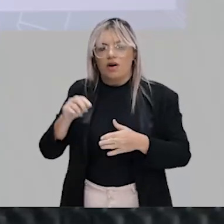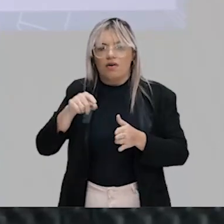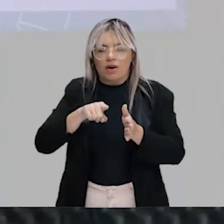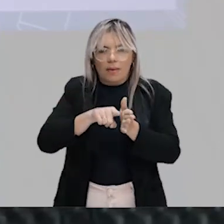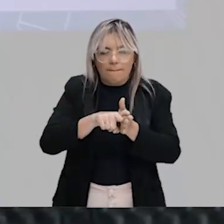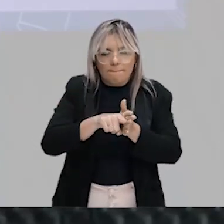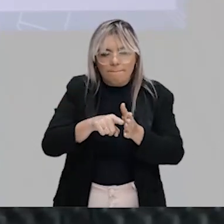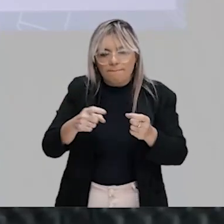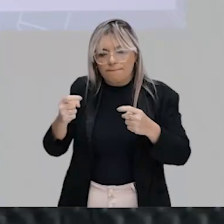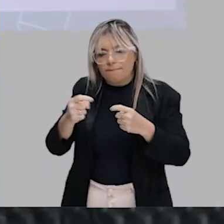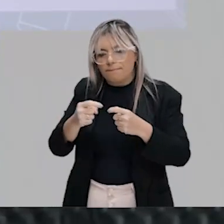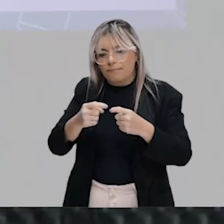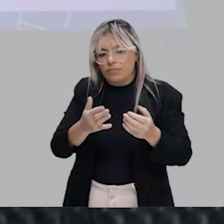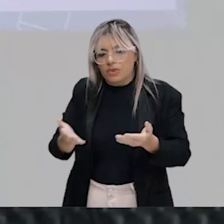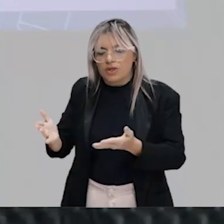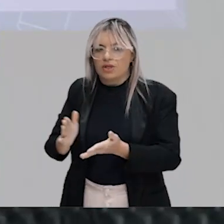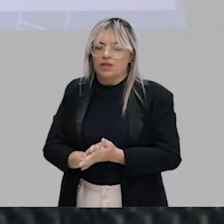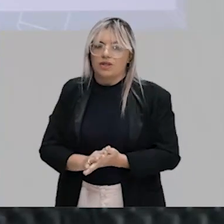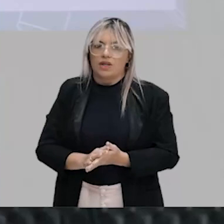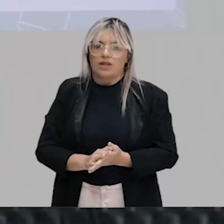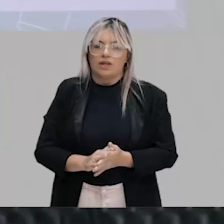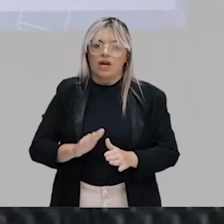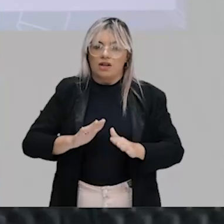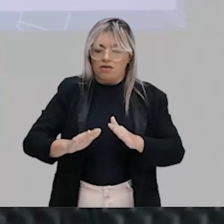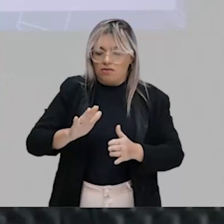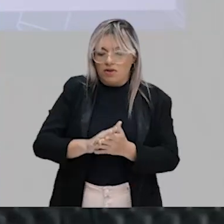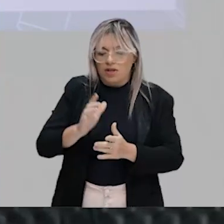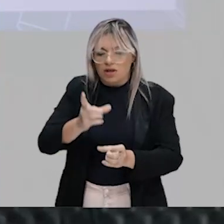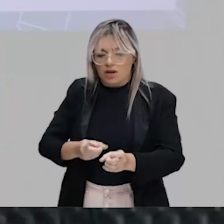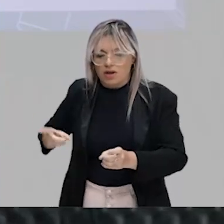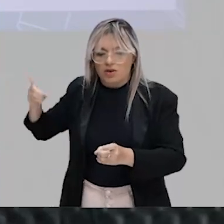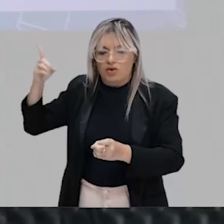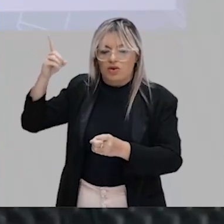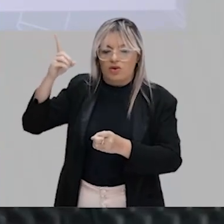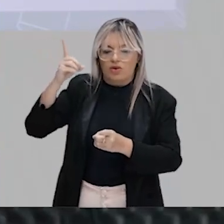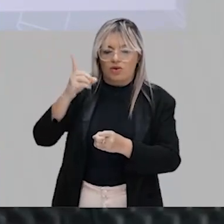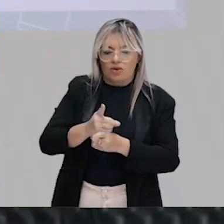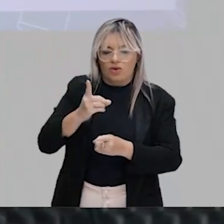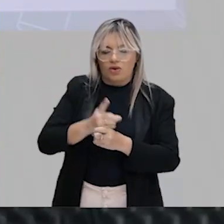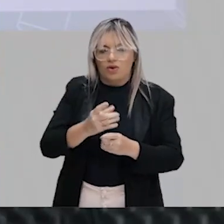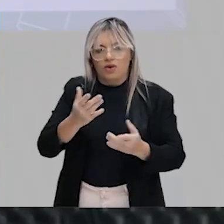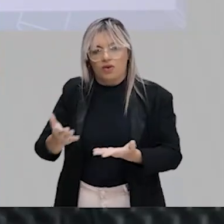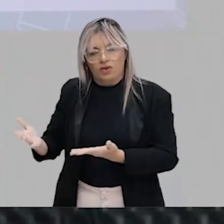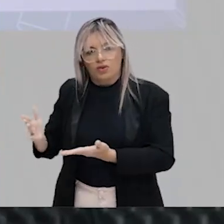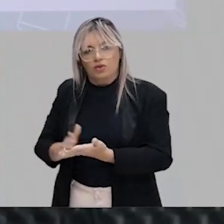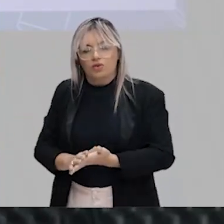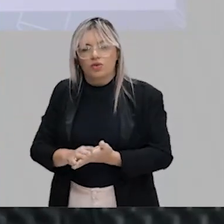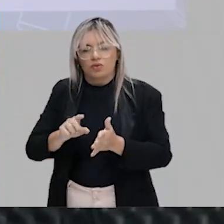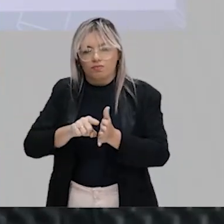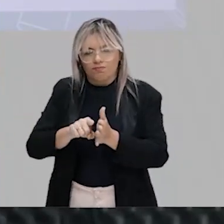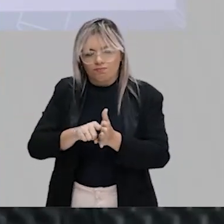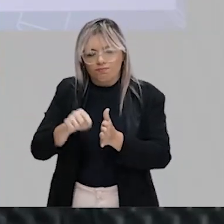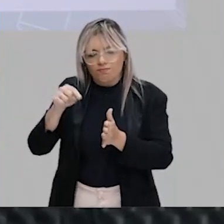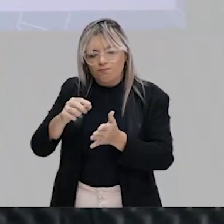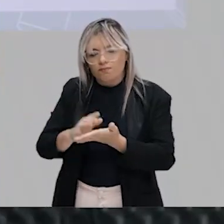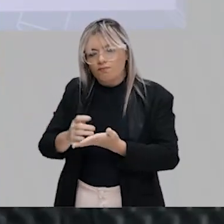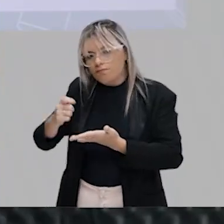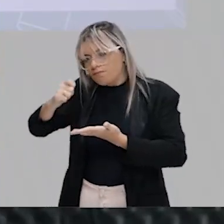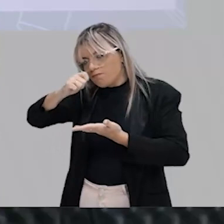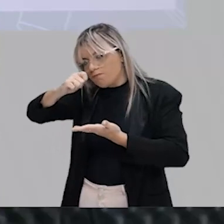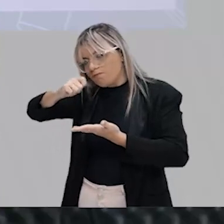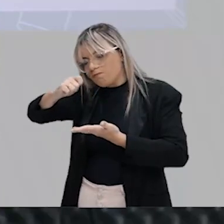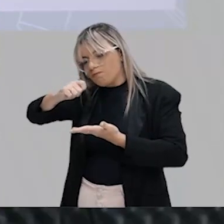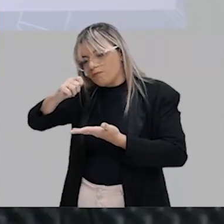outra é encontrado, é pego no exame antidoping, o que não é legal, que já supera essa questão da ética,